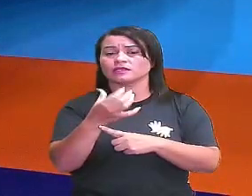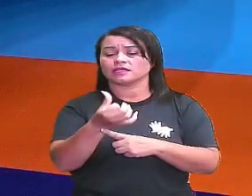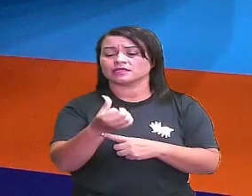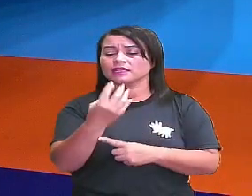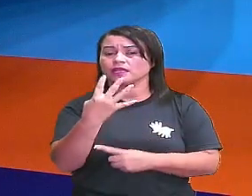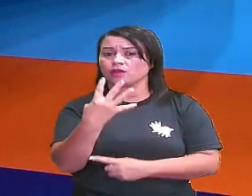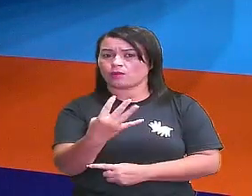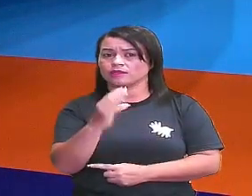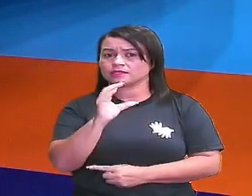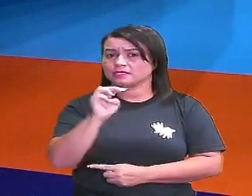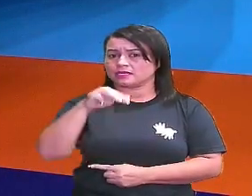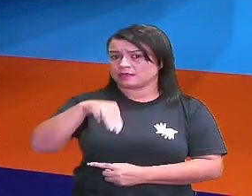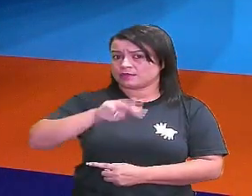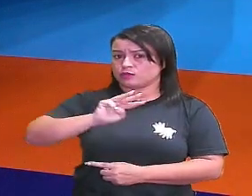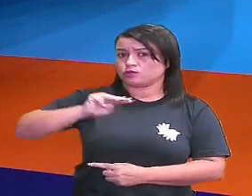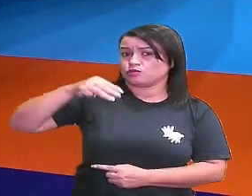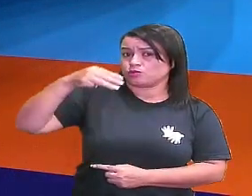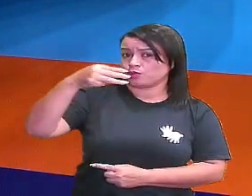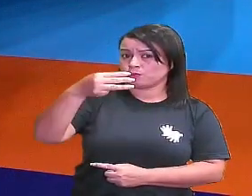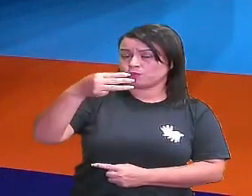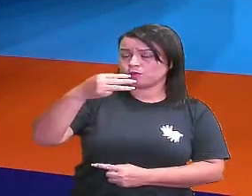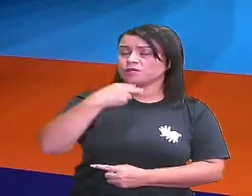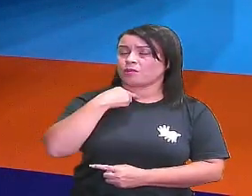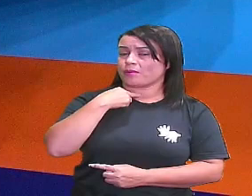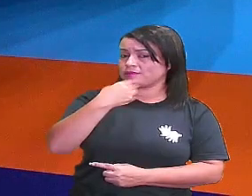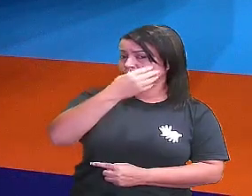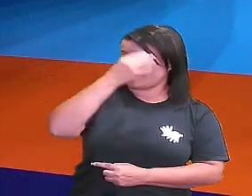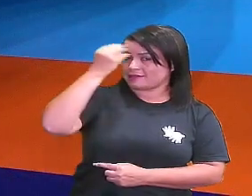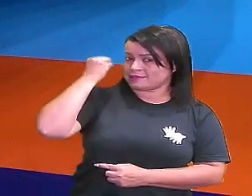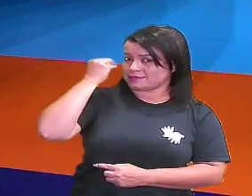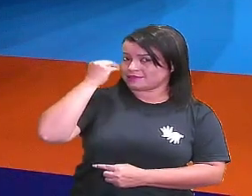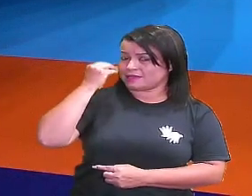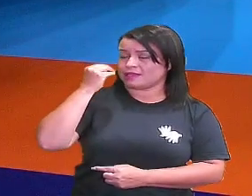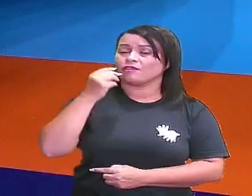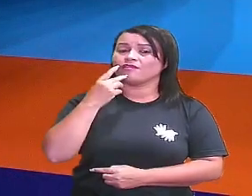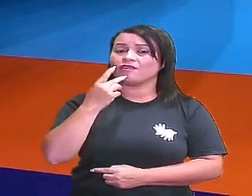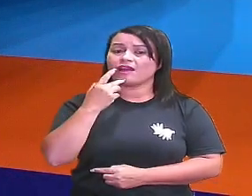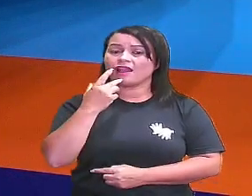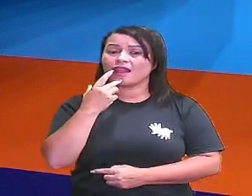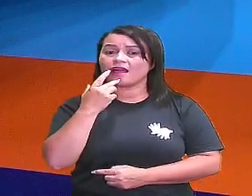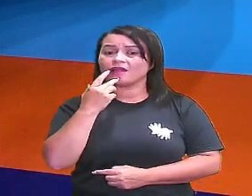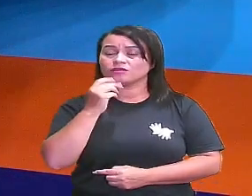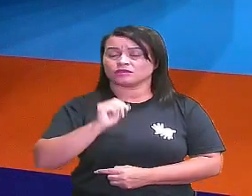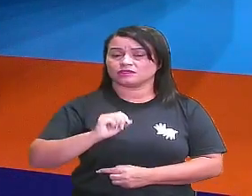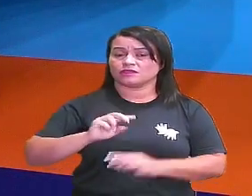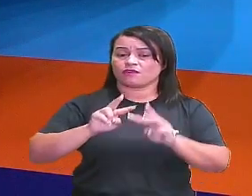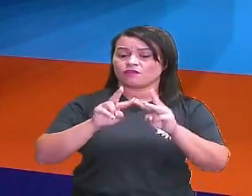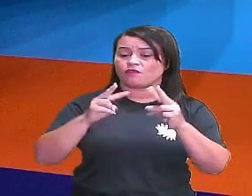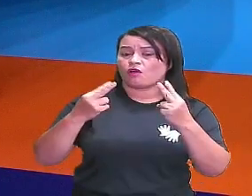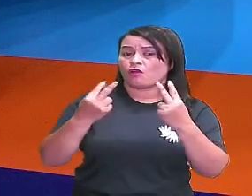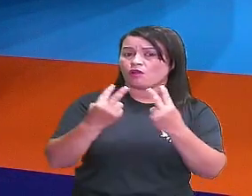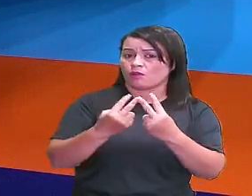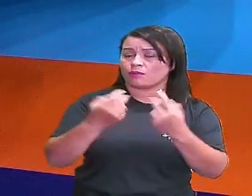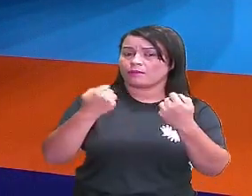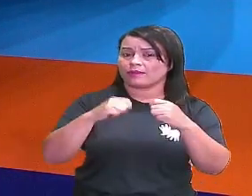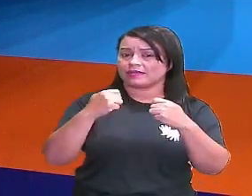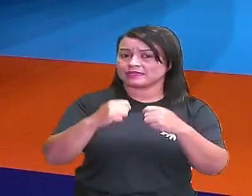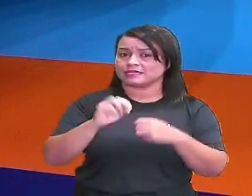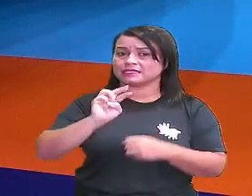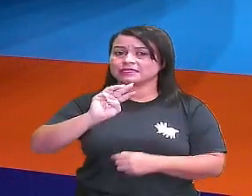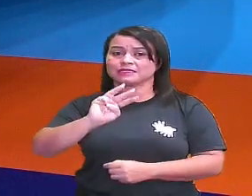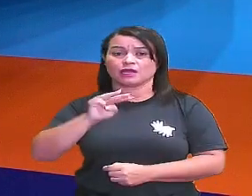64 centímetros cúbicos. Não esqueçam, tá, gente? Se eu estou tratando com volume, a minha resposta precisa